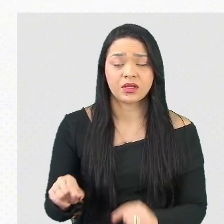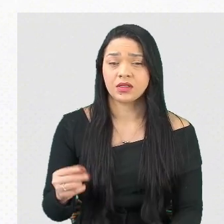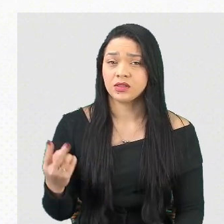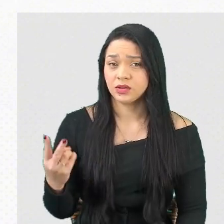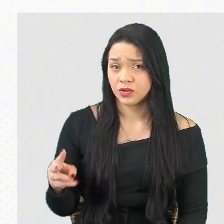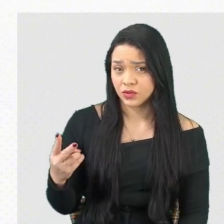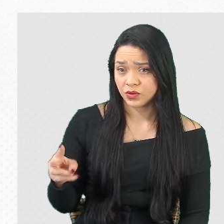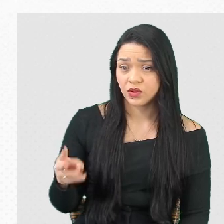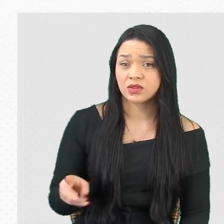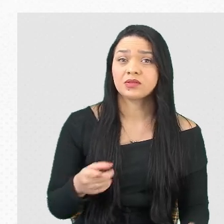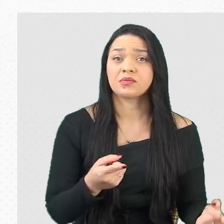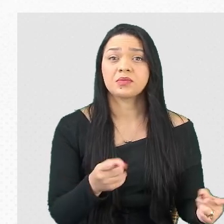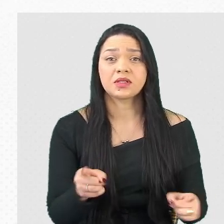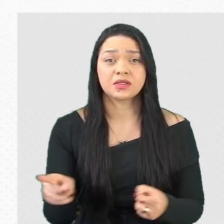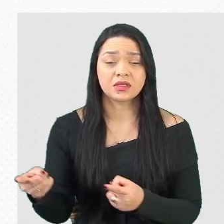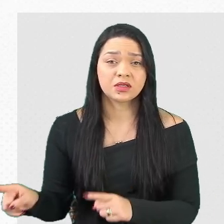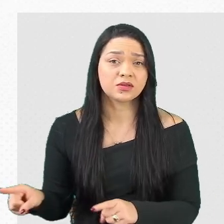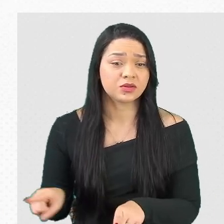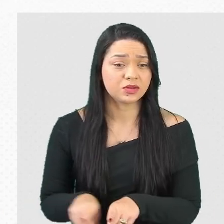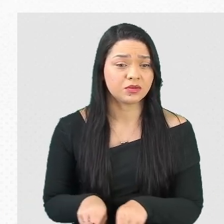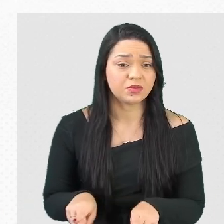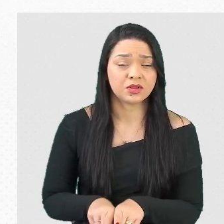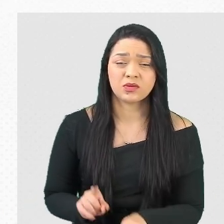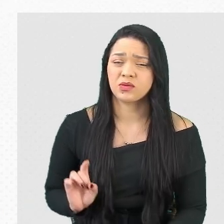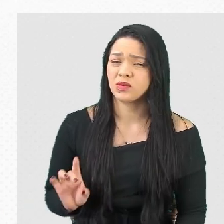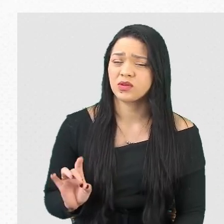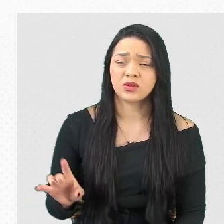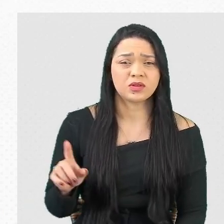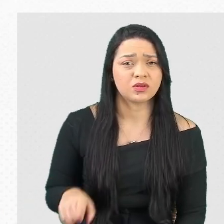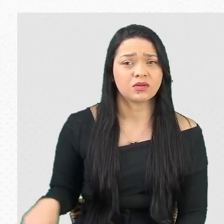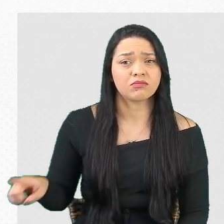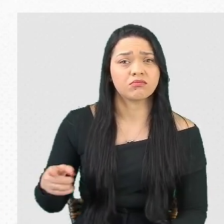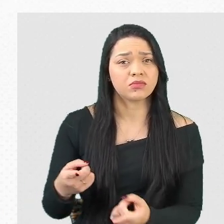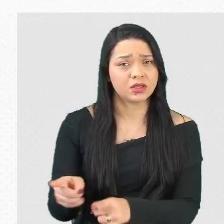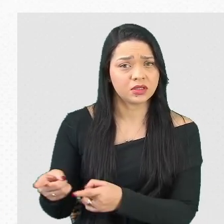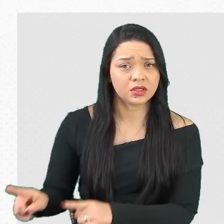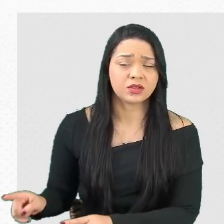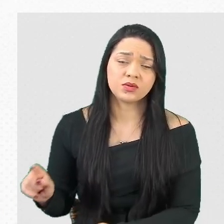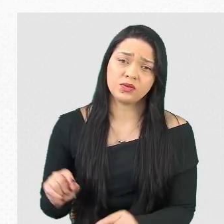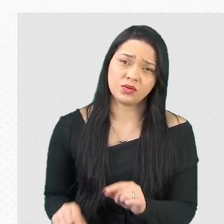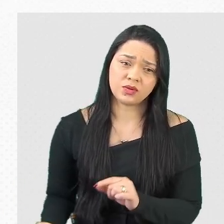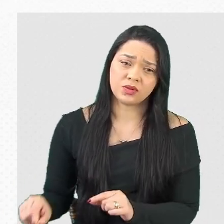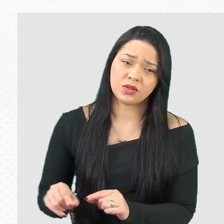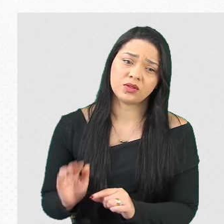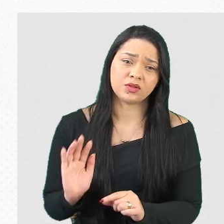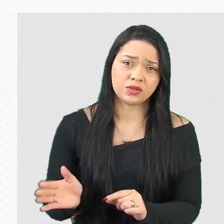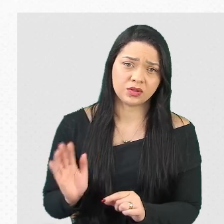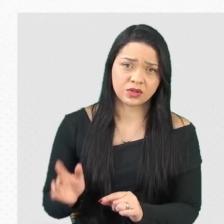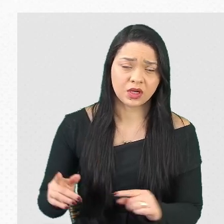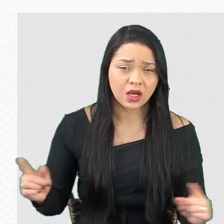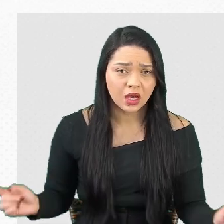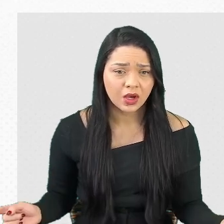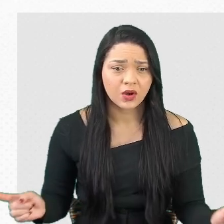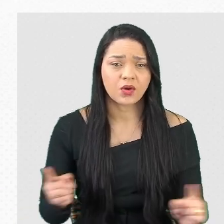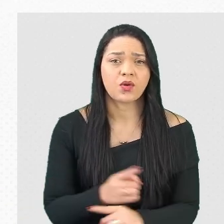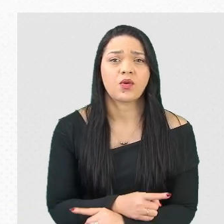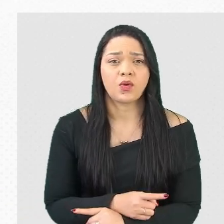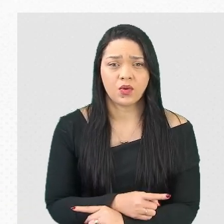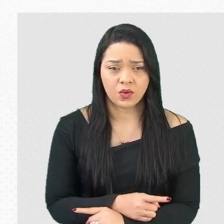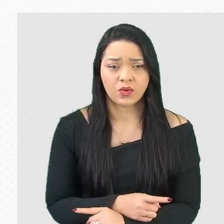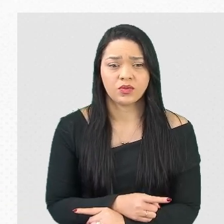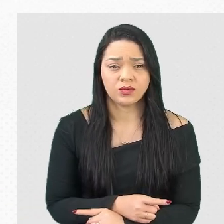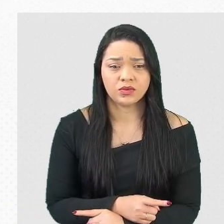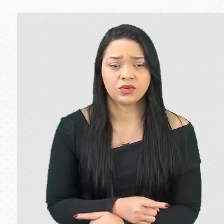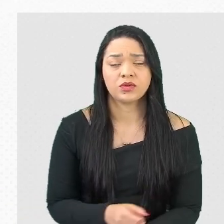fossem perseguidos, né? E não foram só eles, muitos foram perseguidos por conta exatamente que eles iam de encontro àquilo